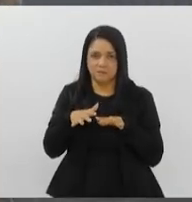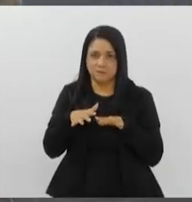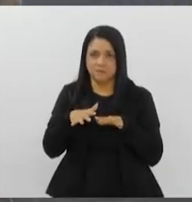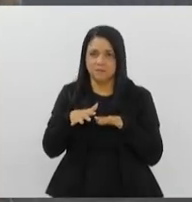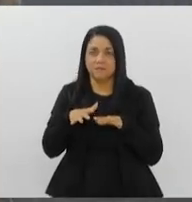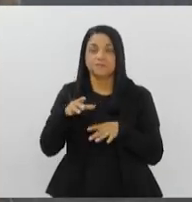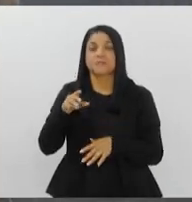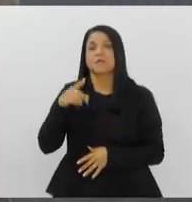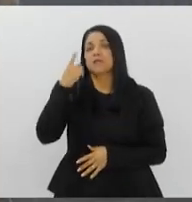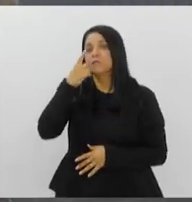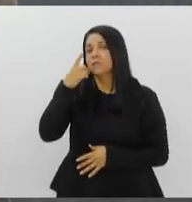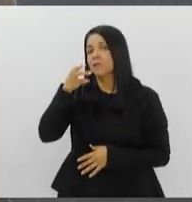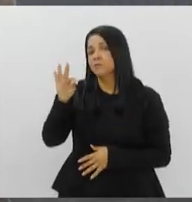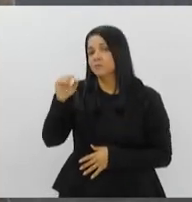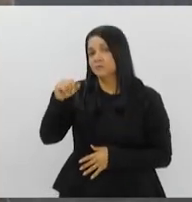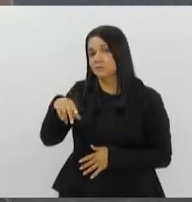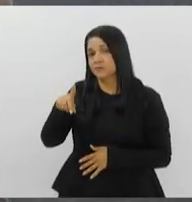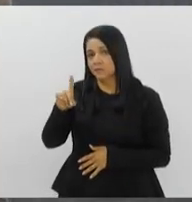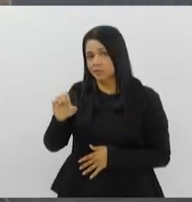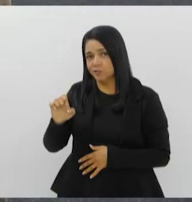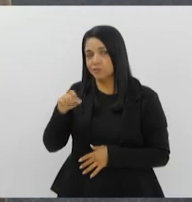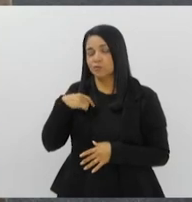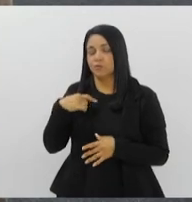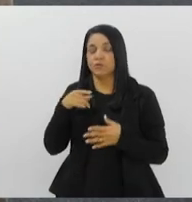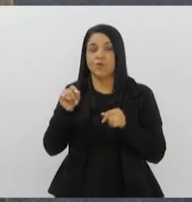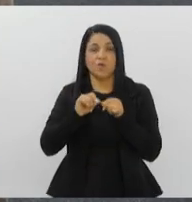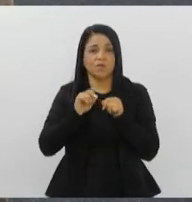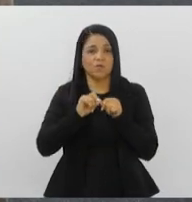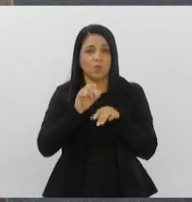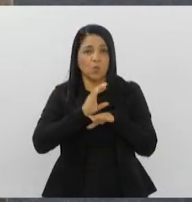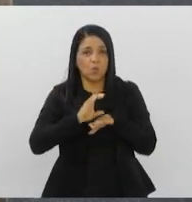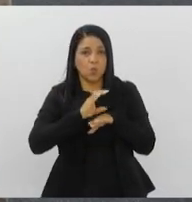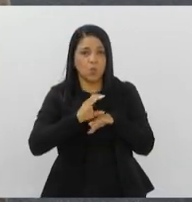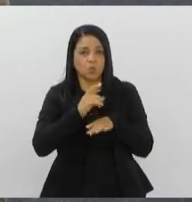Deputado Tante, quando eu fiz o curso médio